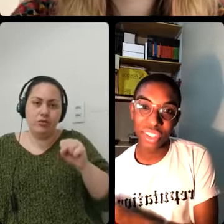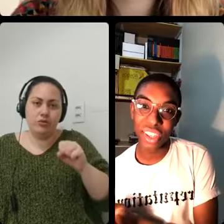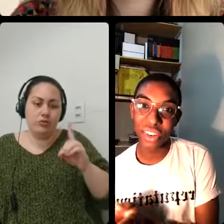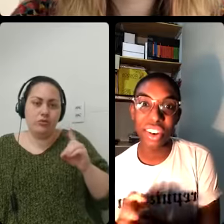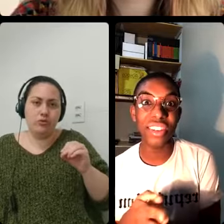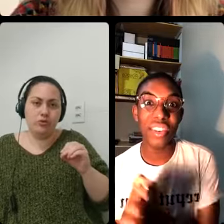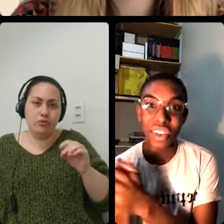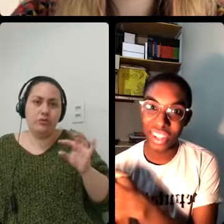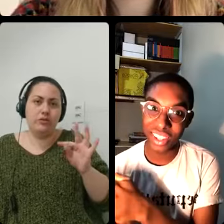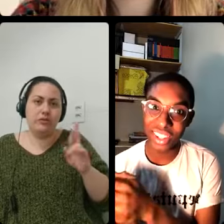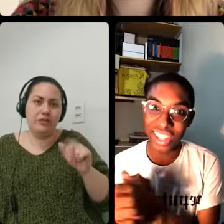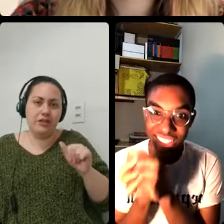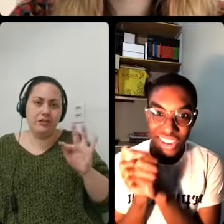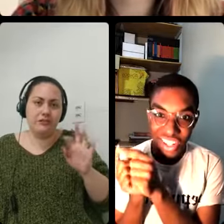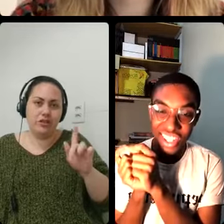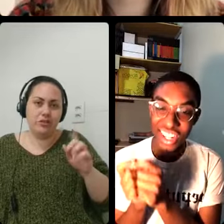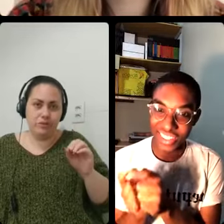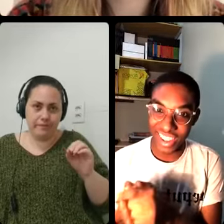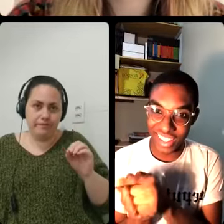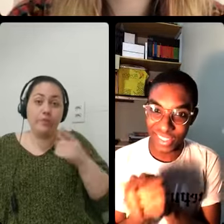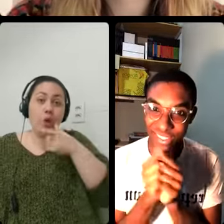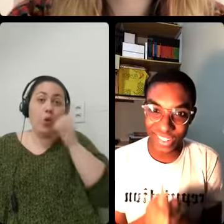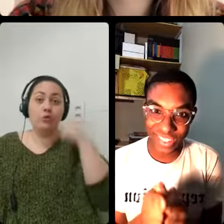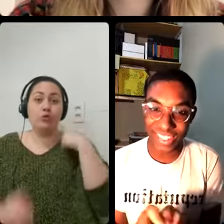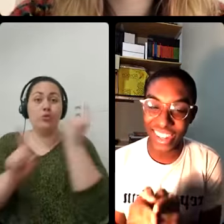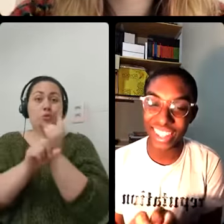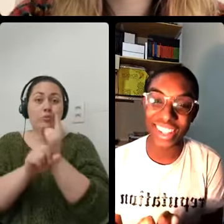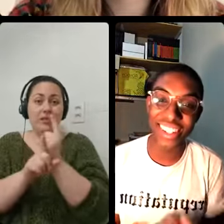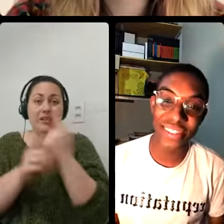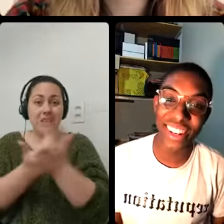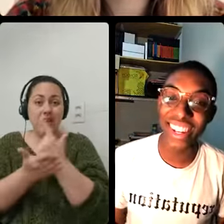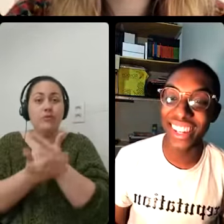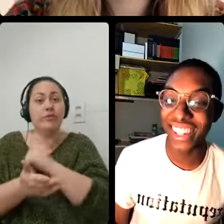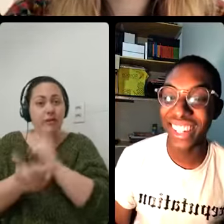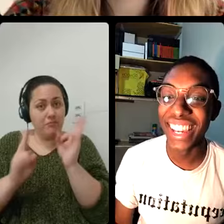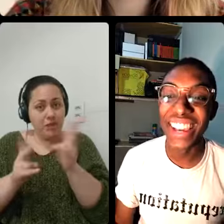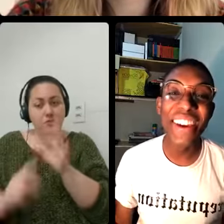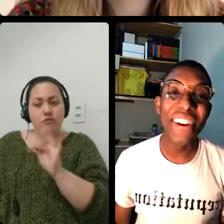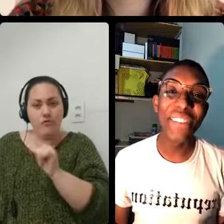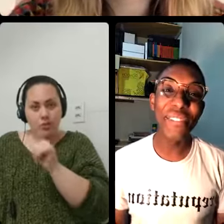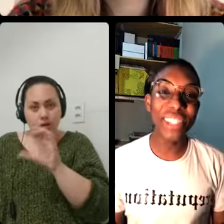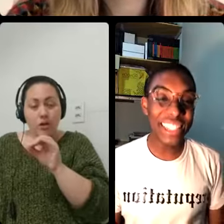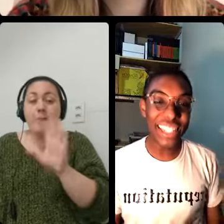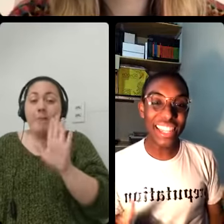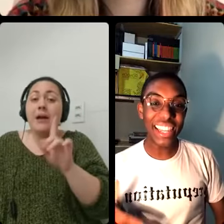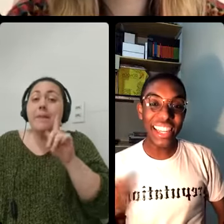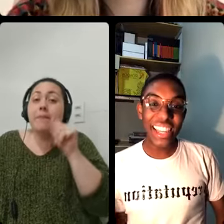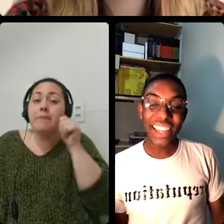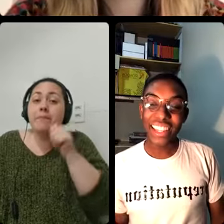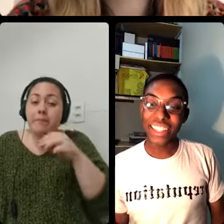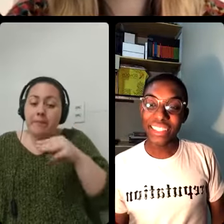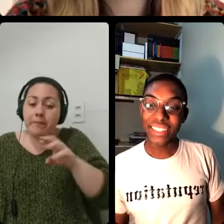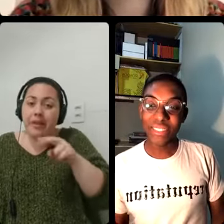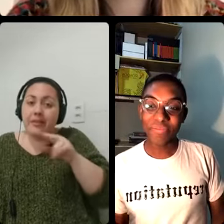Tráfico, que agora eu quero ler. Assim que a gente entrar de férias, eu vou ir atrás desse livro para ler, para poder entender.